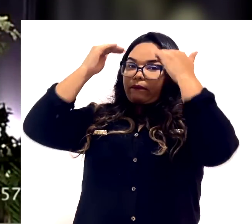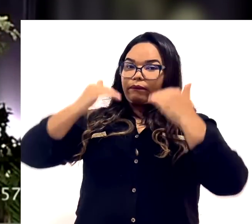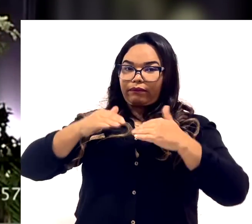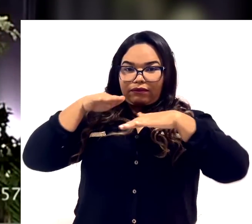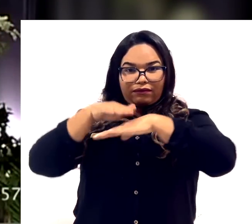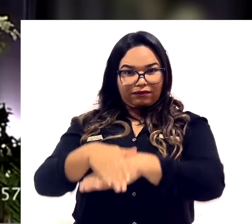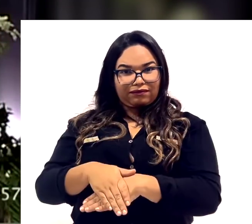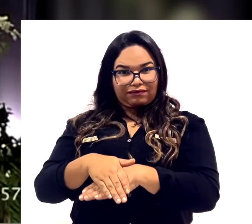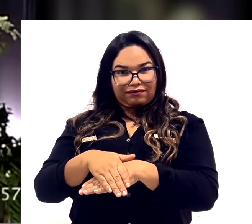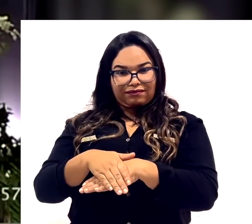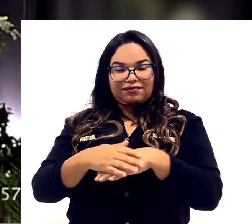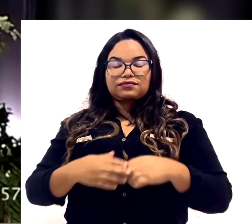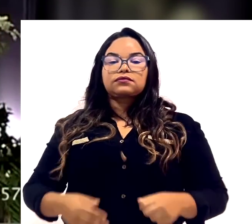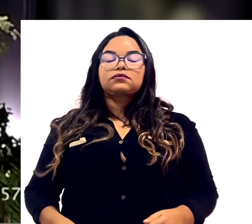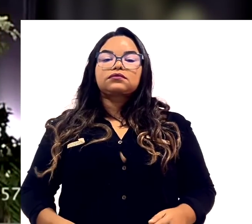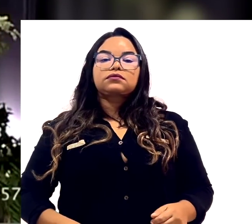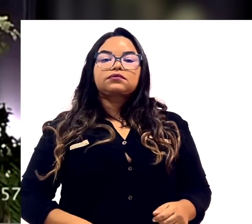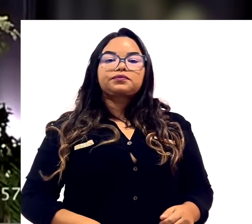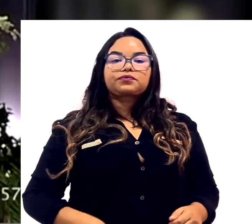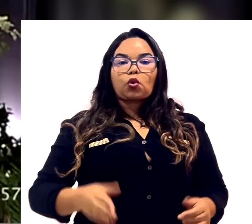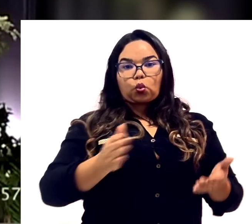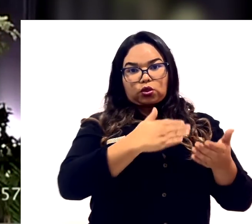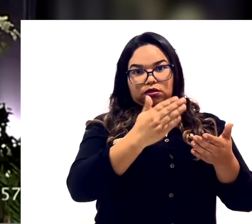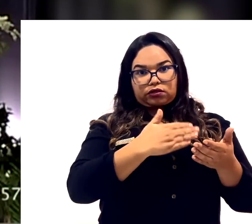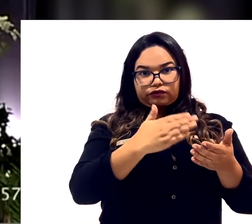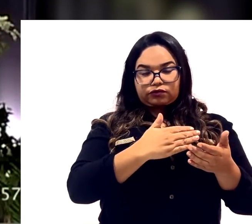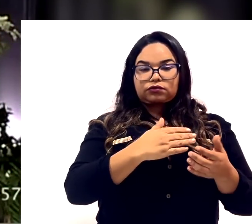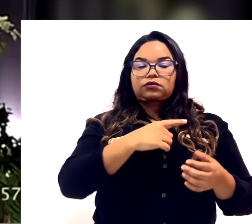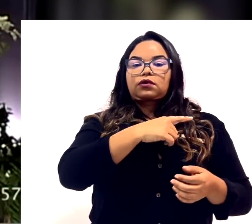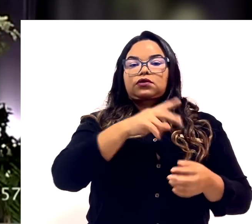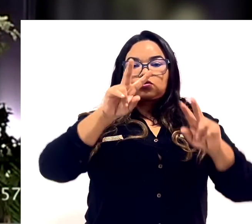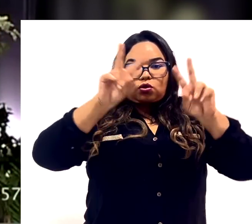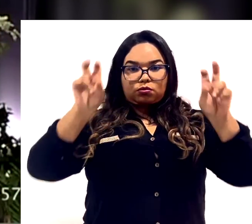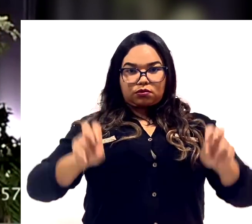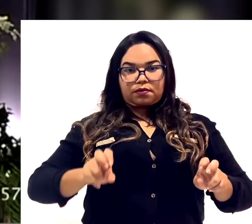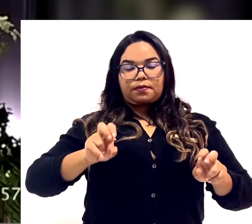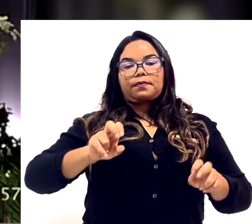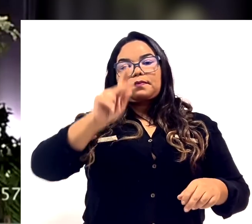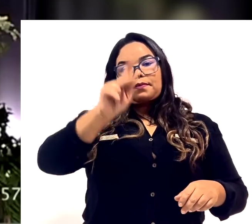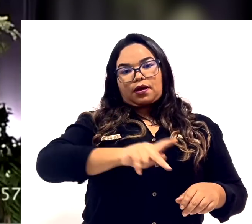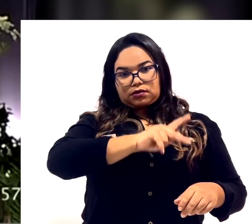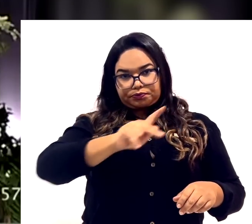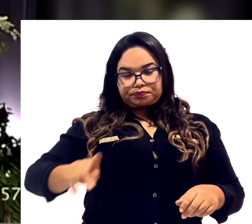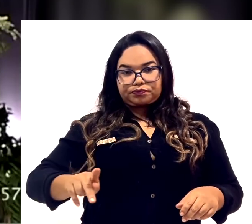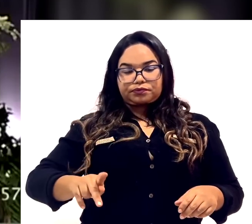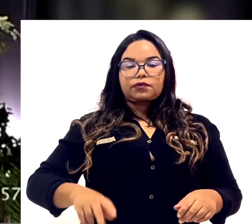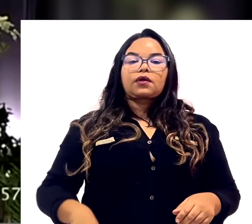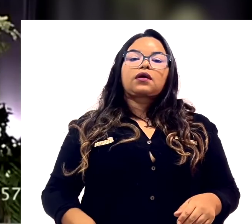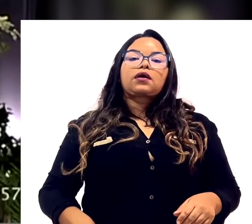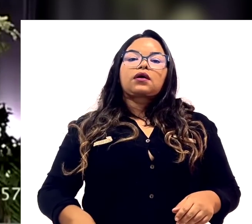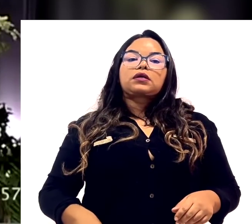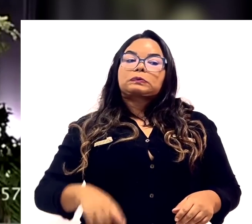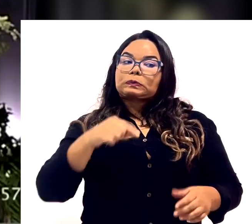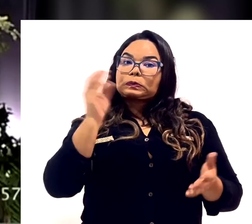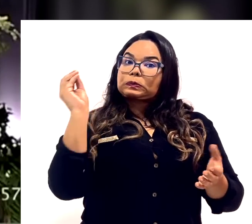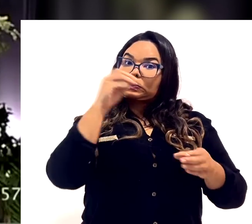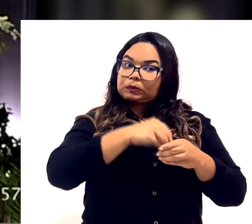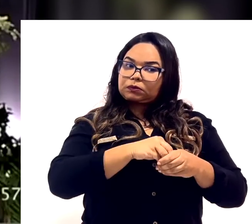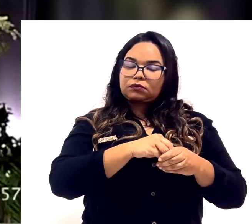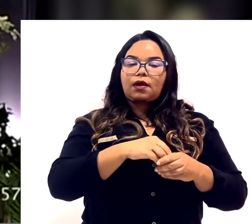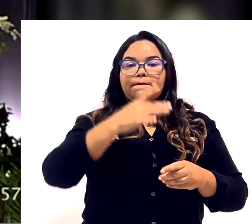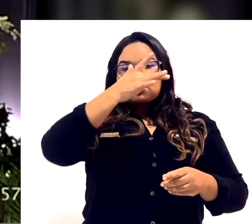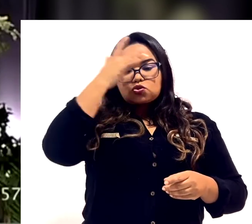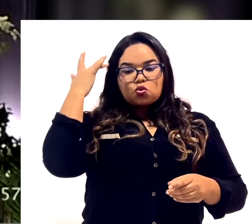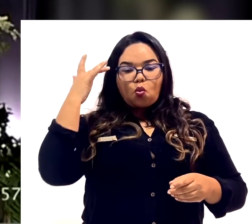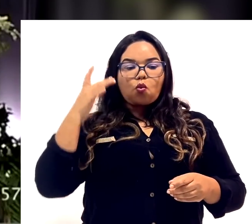Dignidade e Dever dos Padres, volume 12, página 297. Portanto, a Igreja Católica diz que quem está salvo e quem está